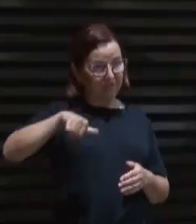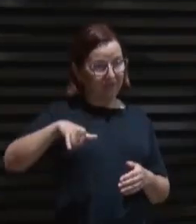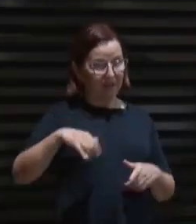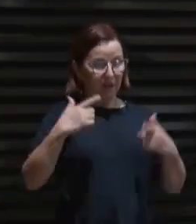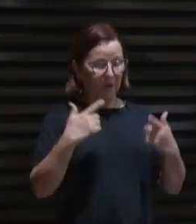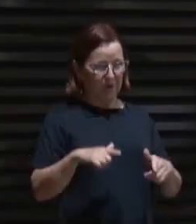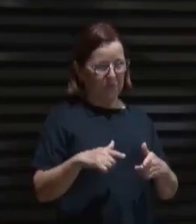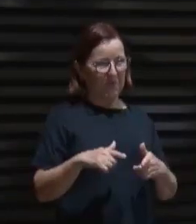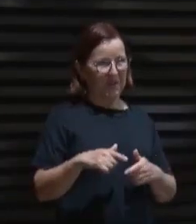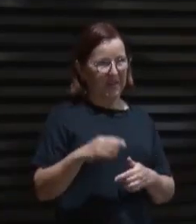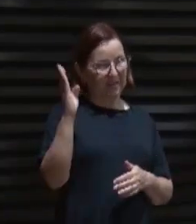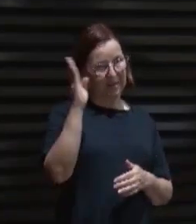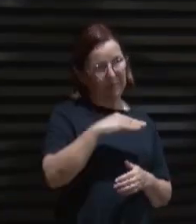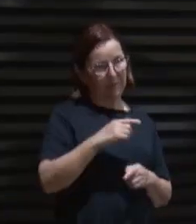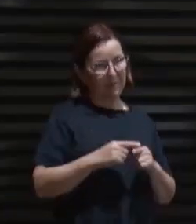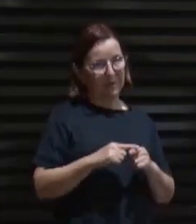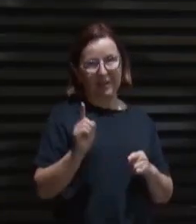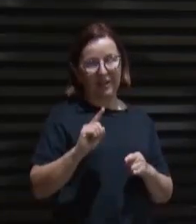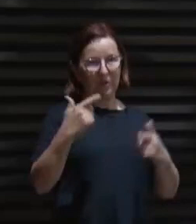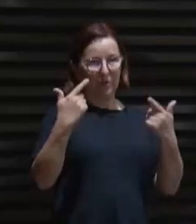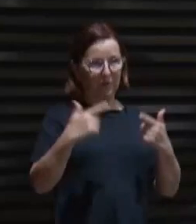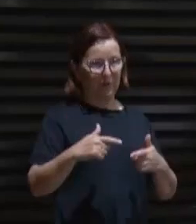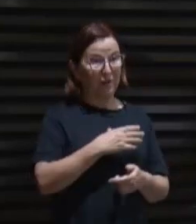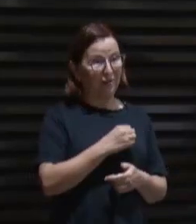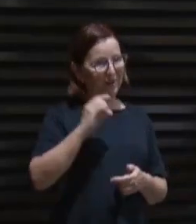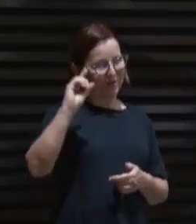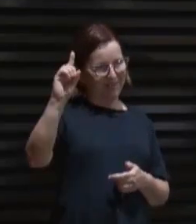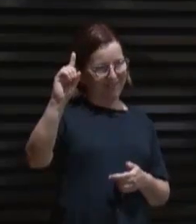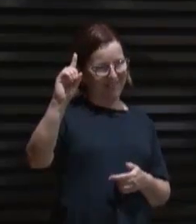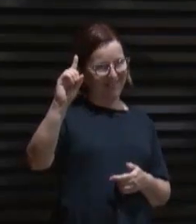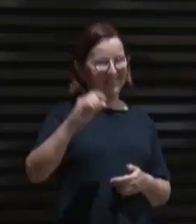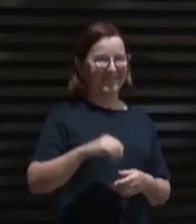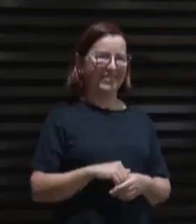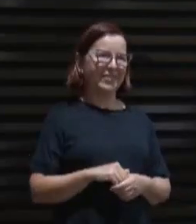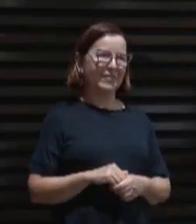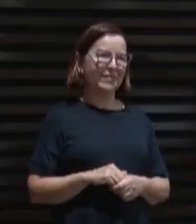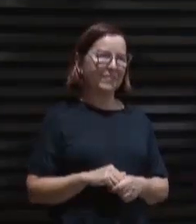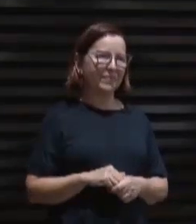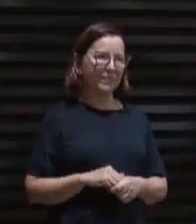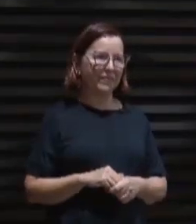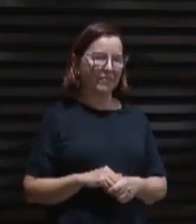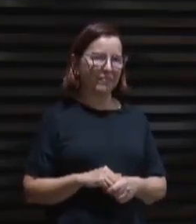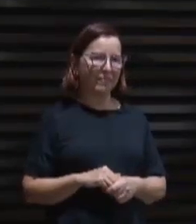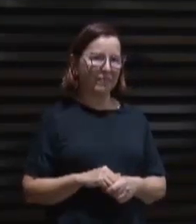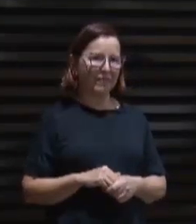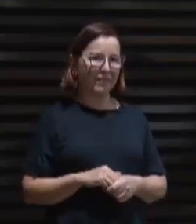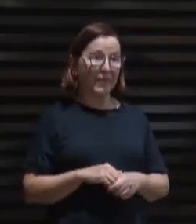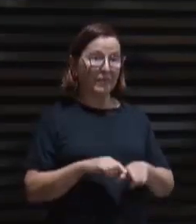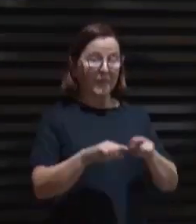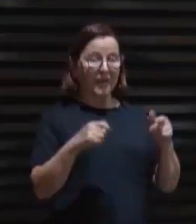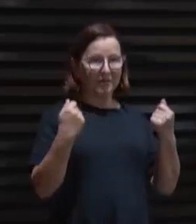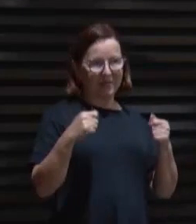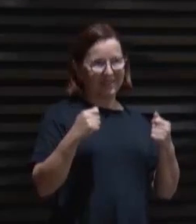porque não é o lugar que um filho de Deus deve estar. Mas na